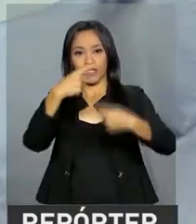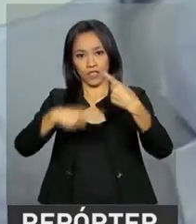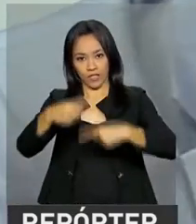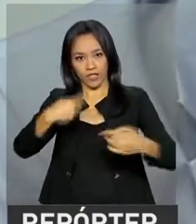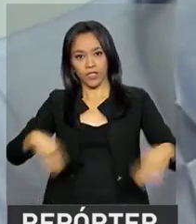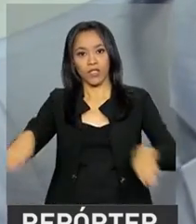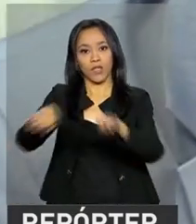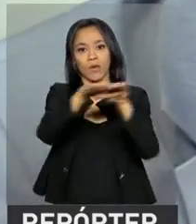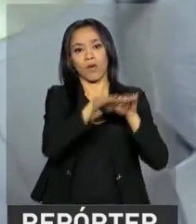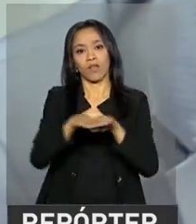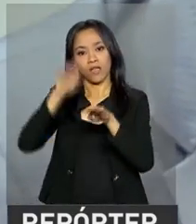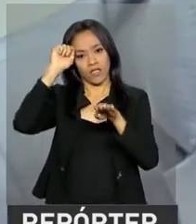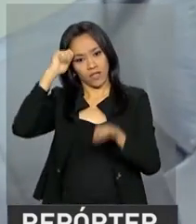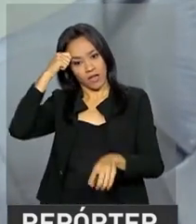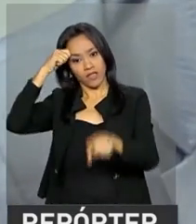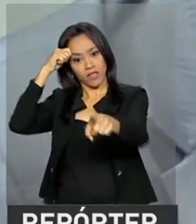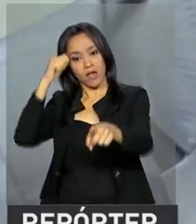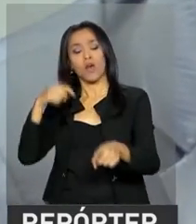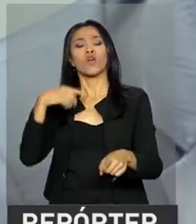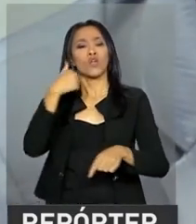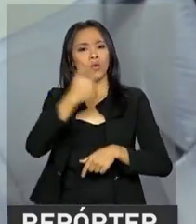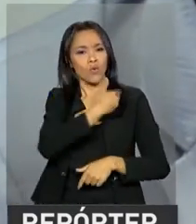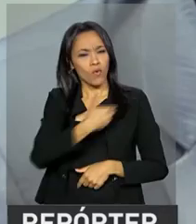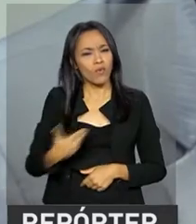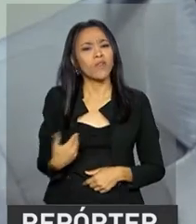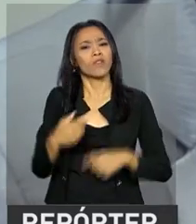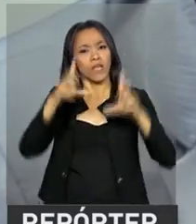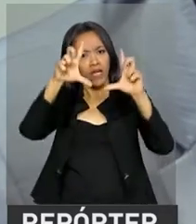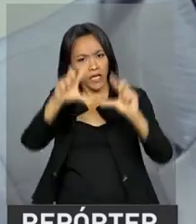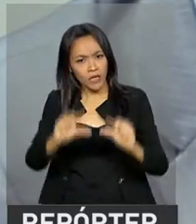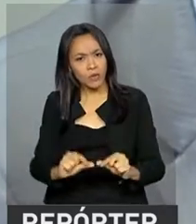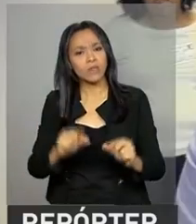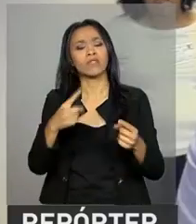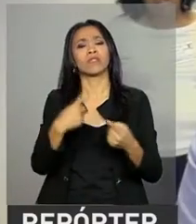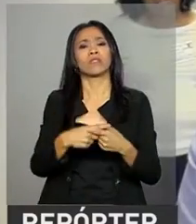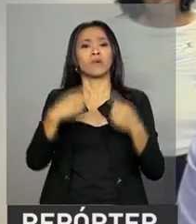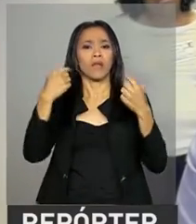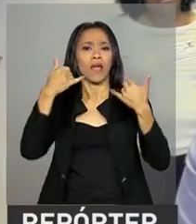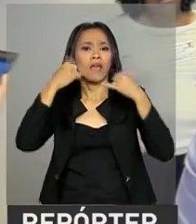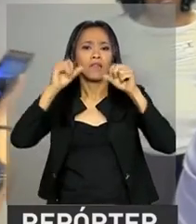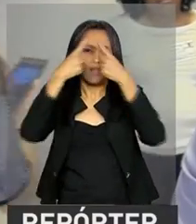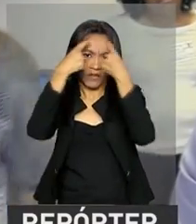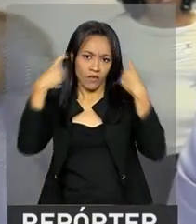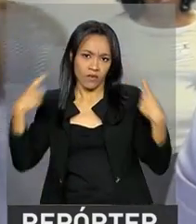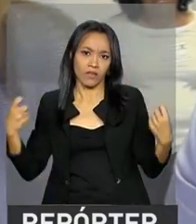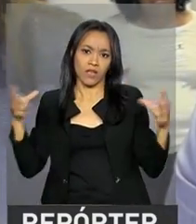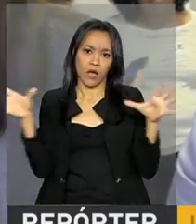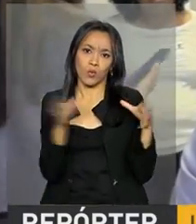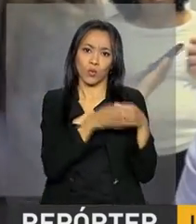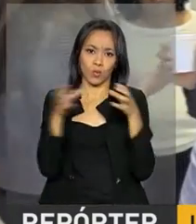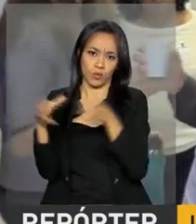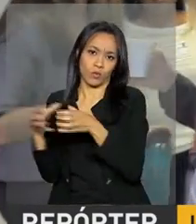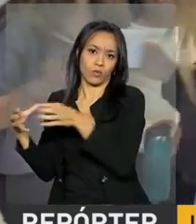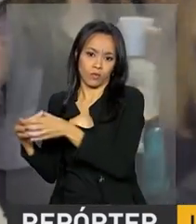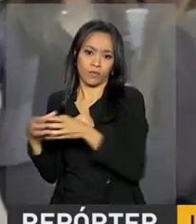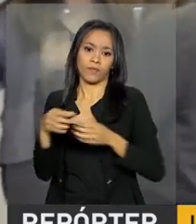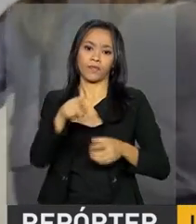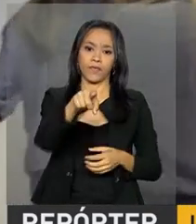está agindo para diminuir a violência contra jovens negros LGBT. Devido à necessidade de nós termos